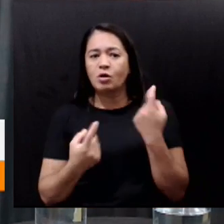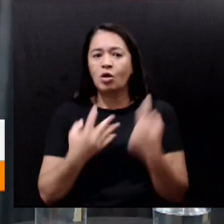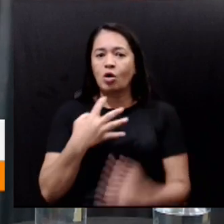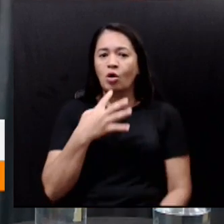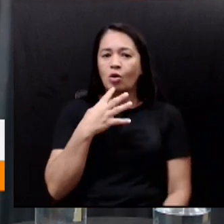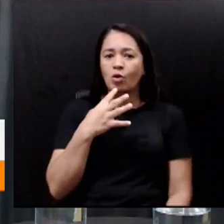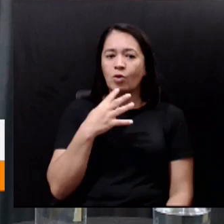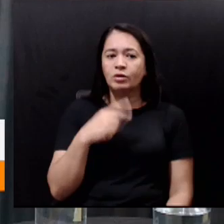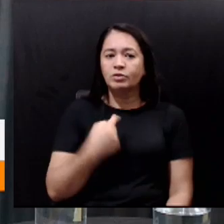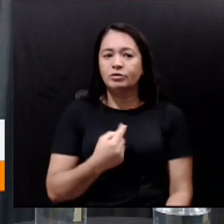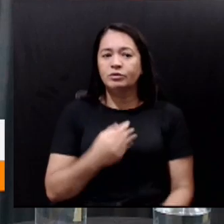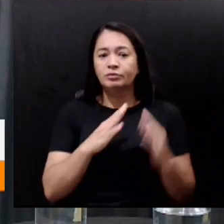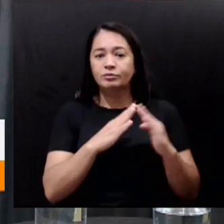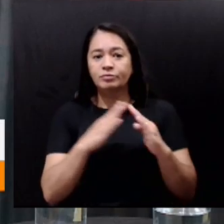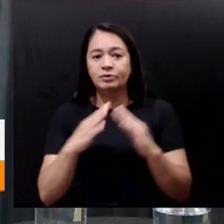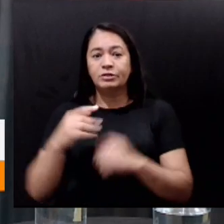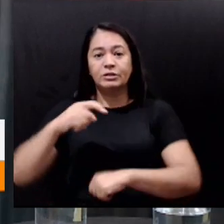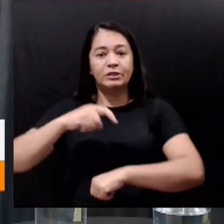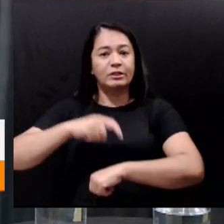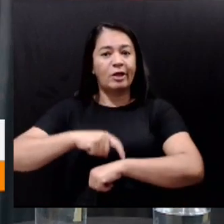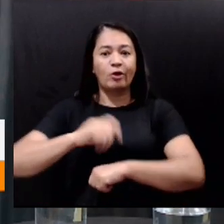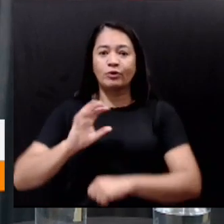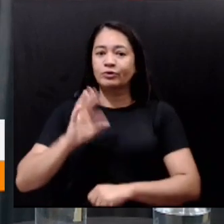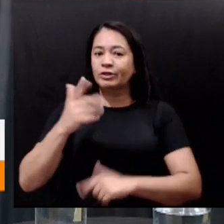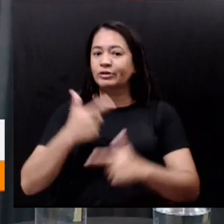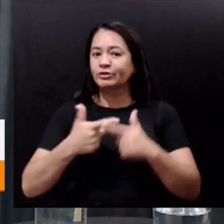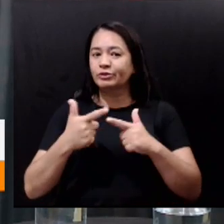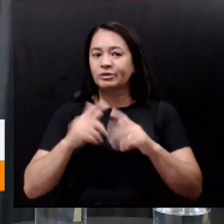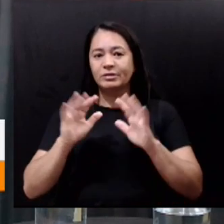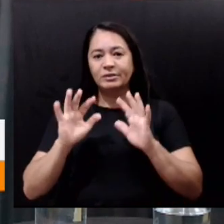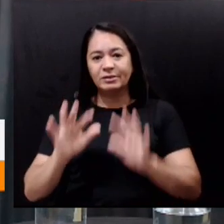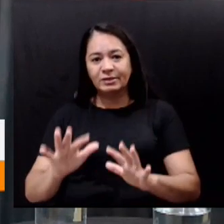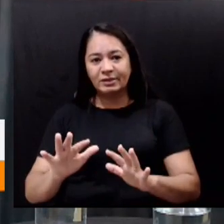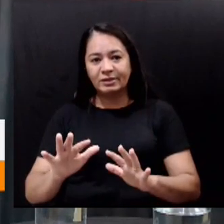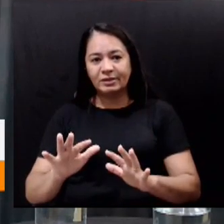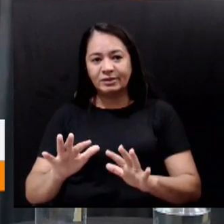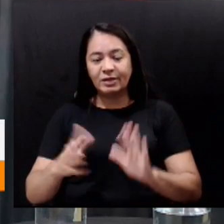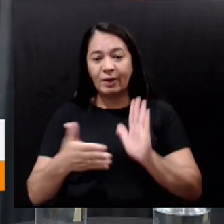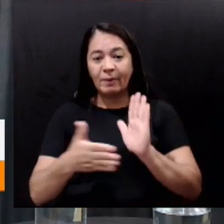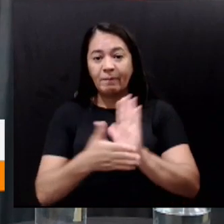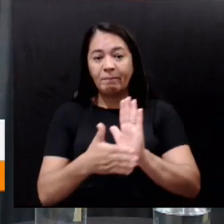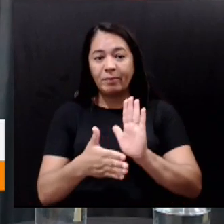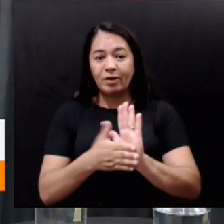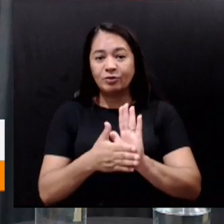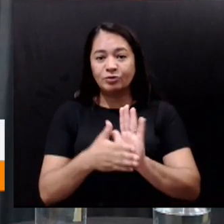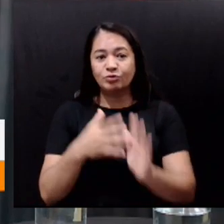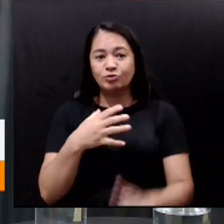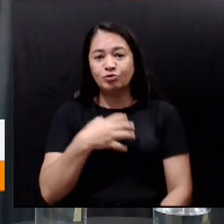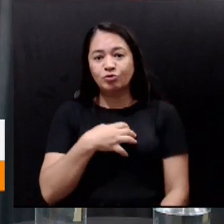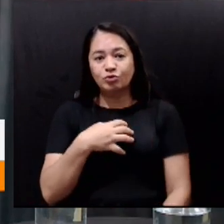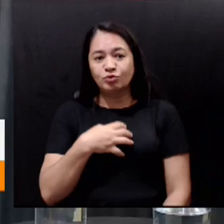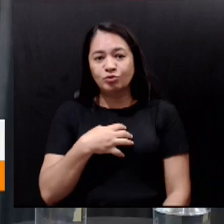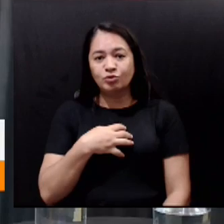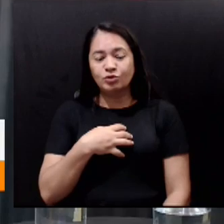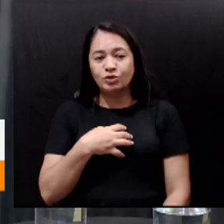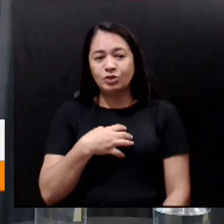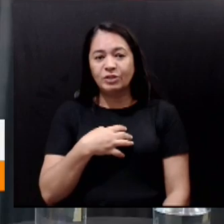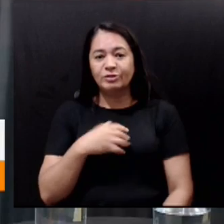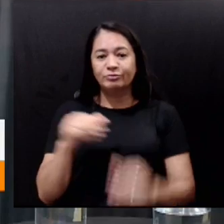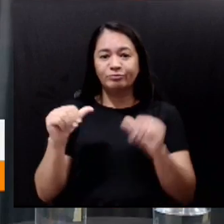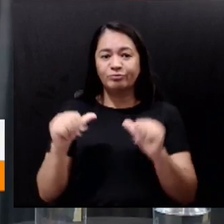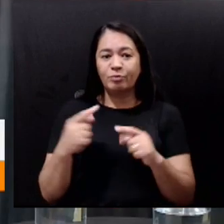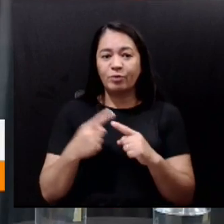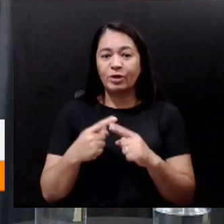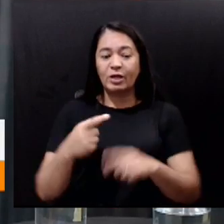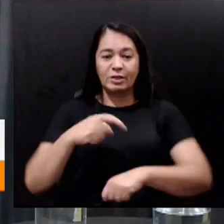acontece um problema. E aí essa relação começa a ser pautada, né, de uma maneira não saudável, porque aí, na hora de colocar o problema, de tentar